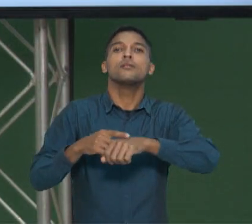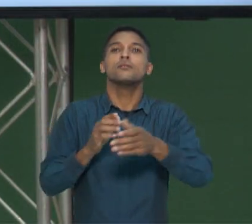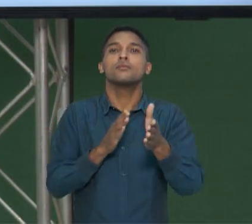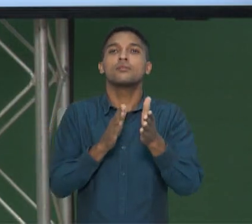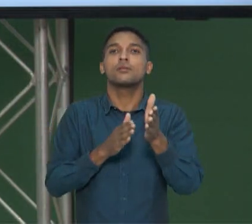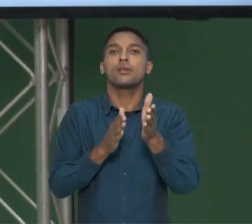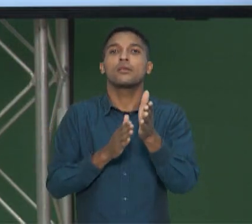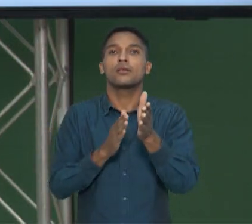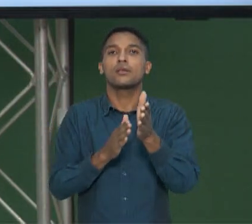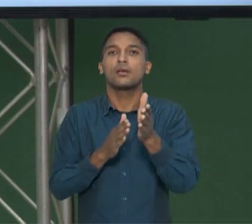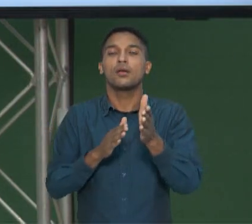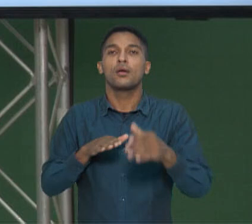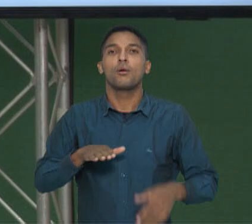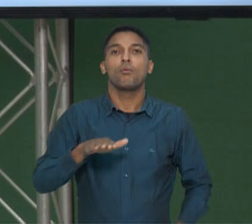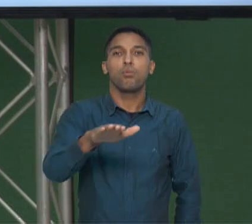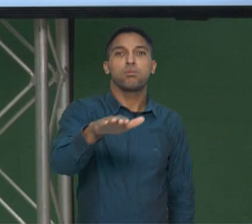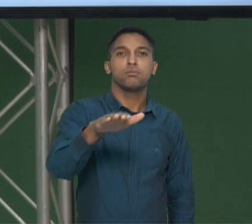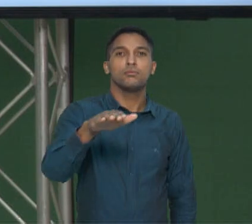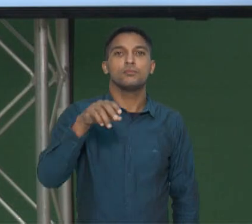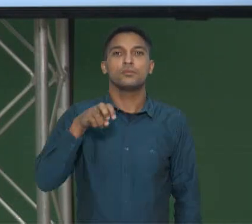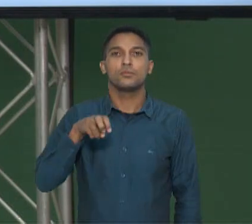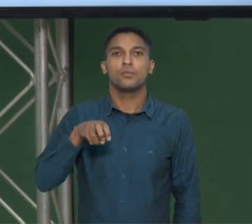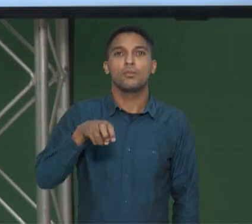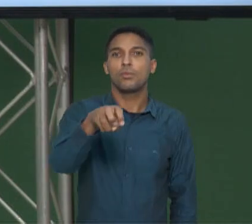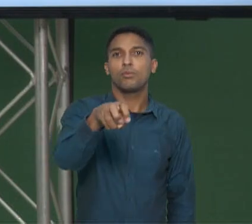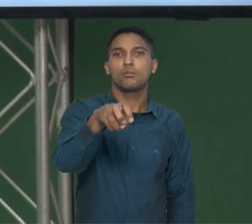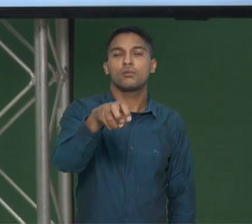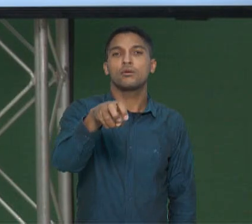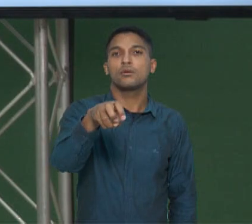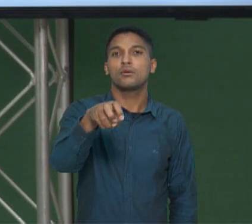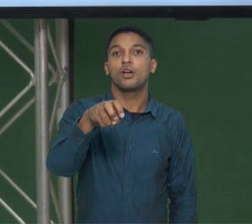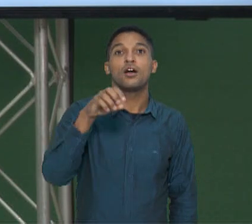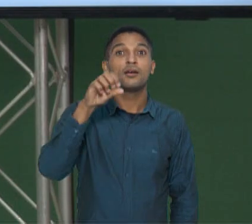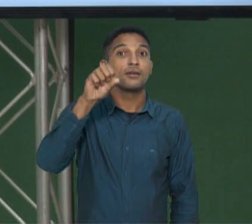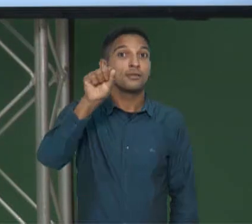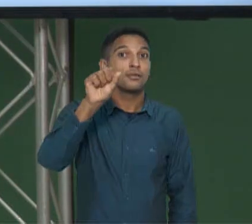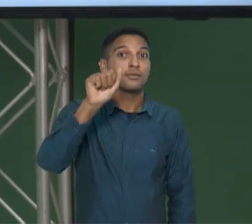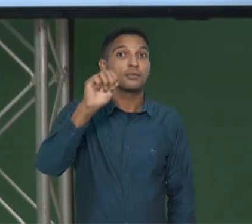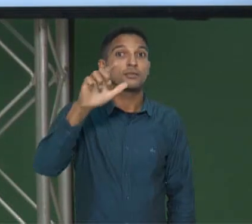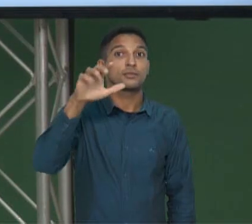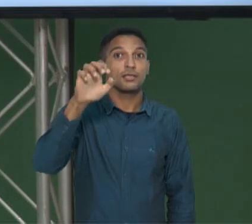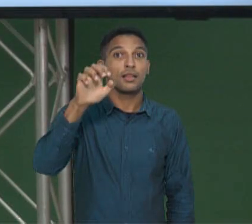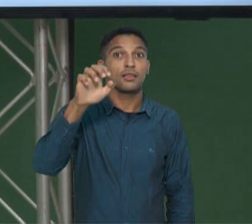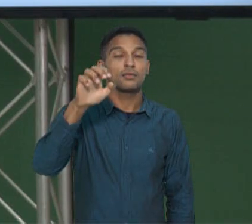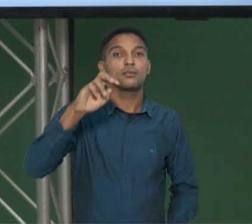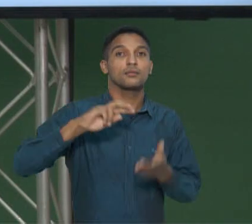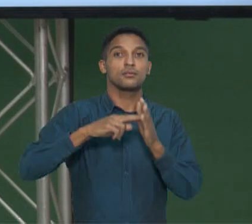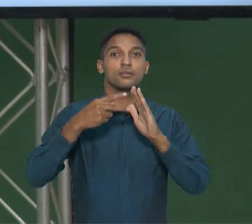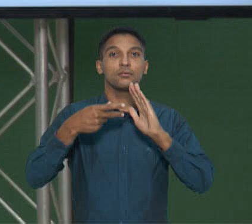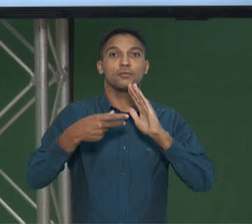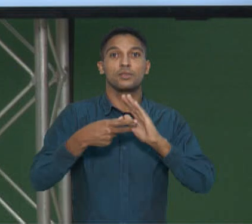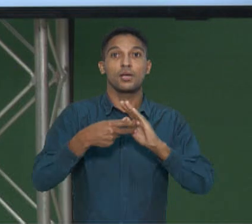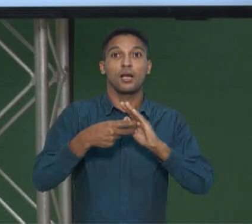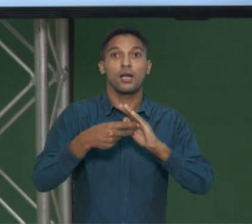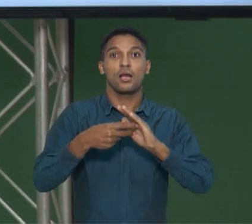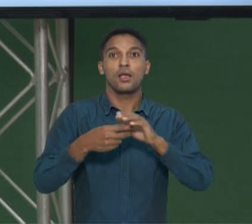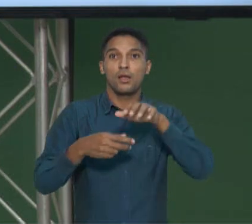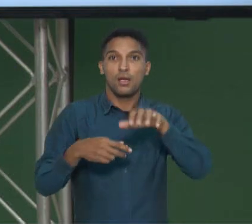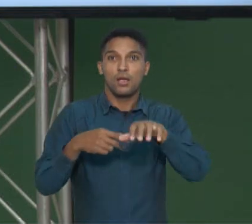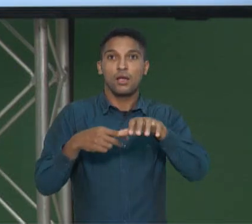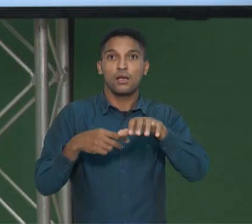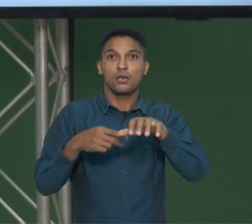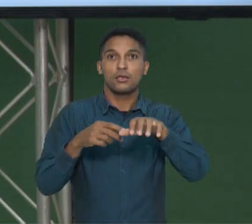na pergunta, né, quando sale, já está utilizando o verbo salir, verbo sair, né?